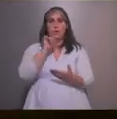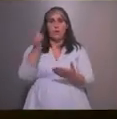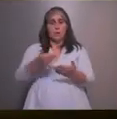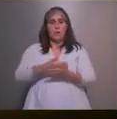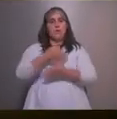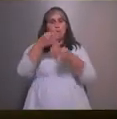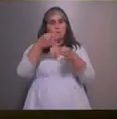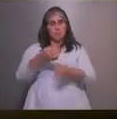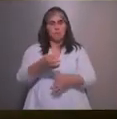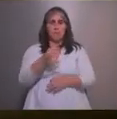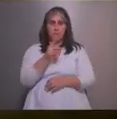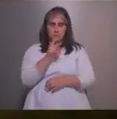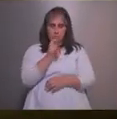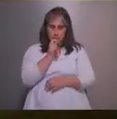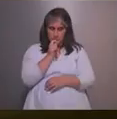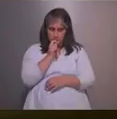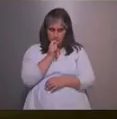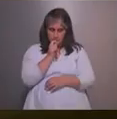nossa morte. Amém.